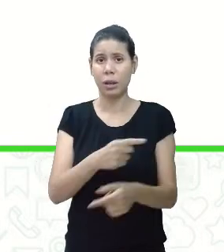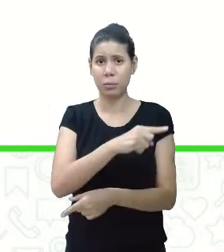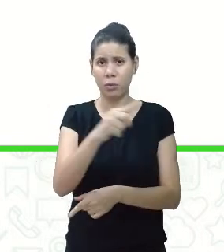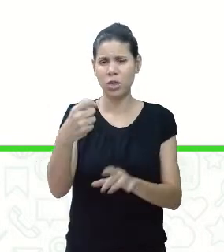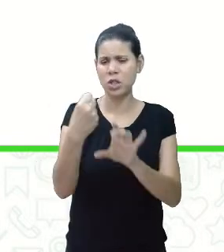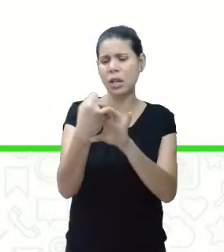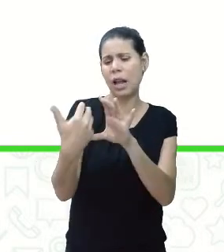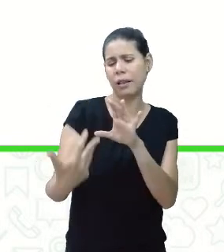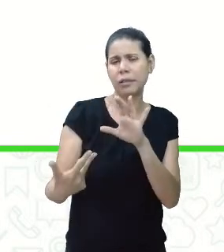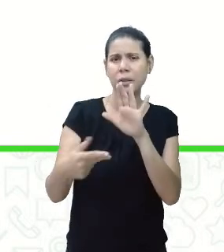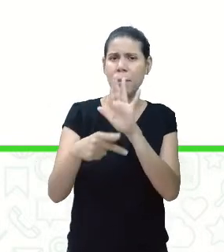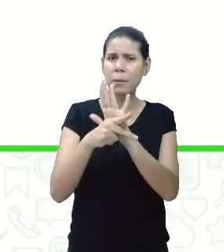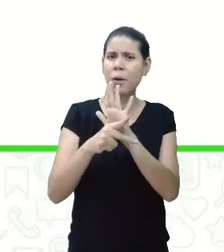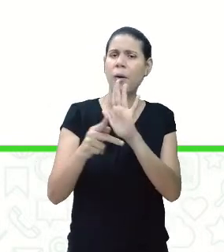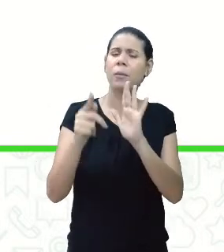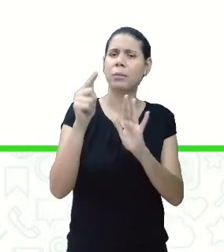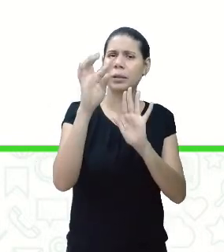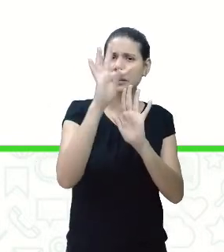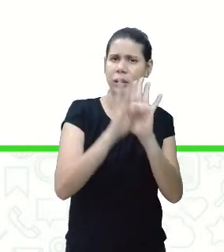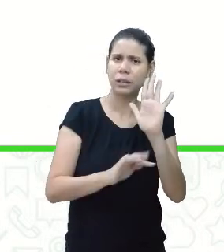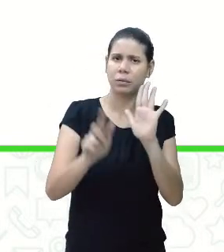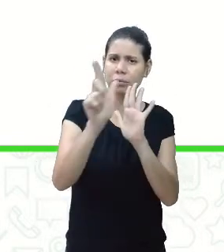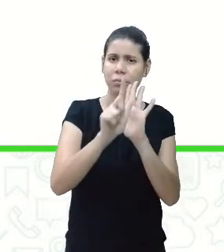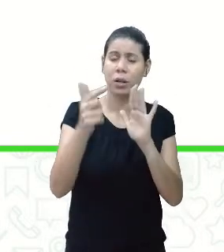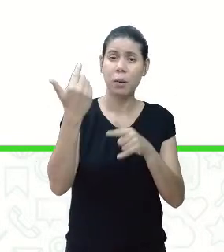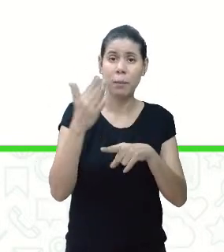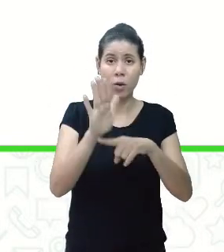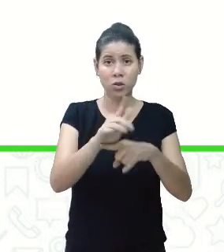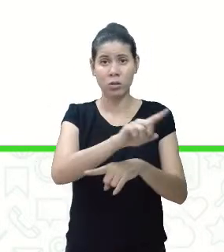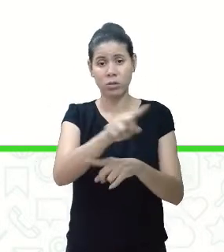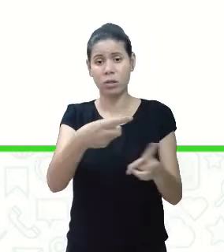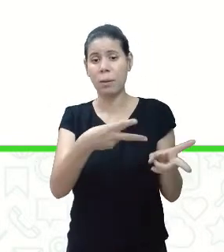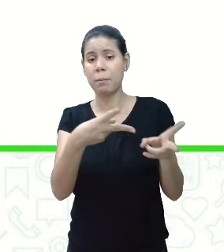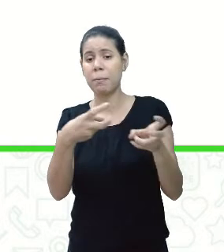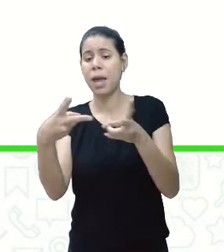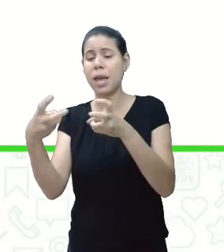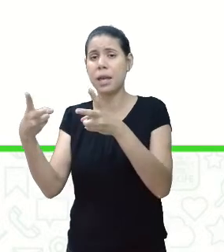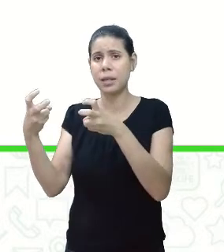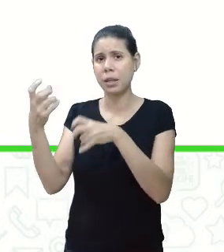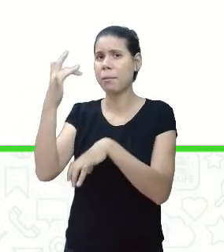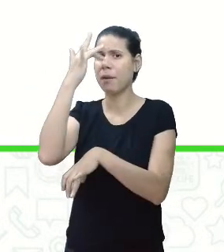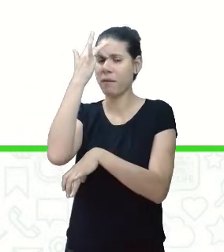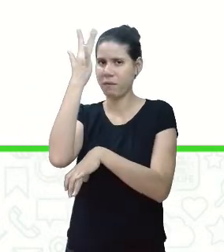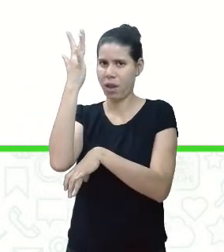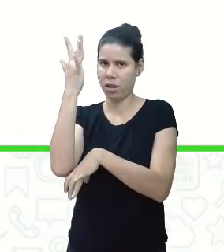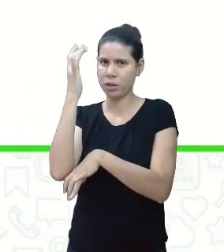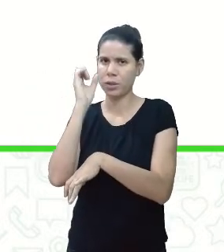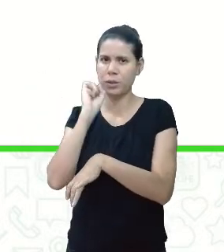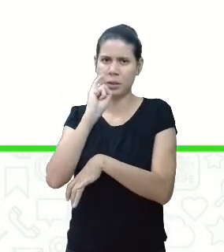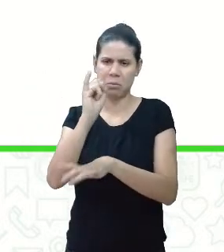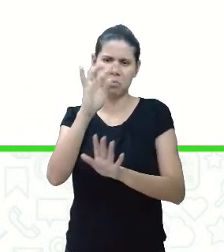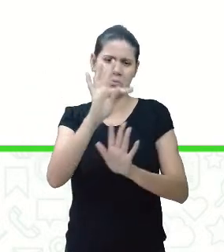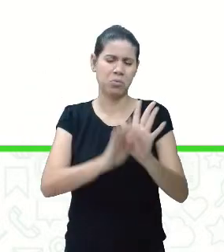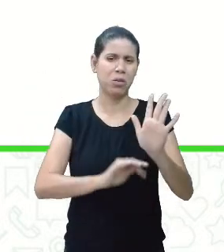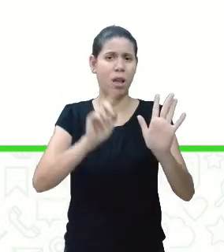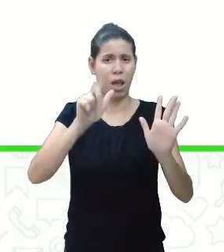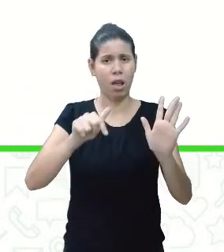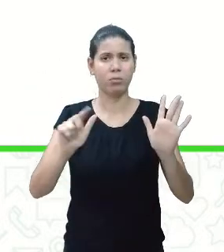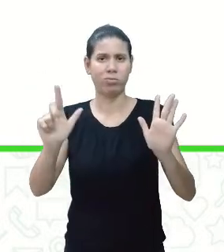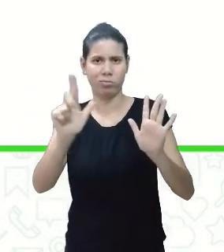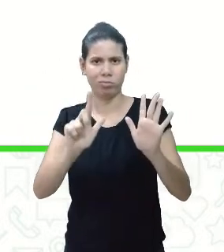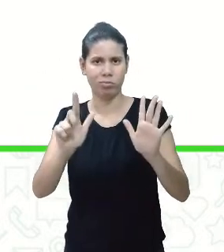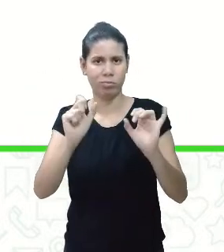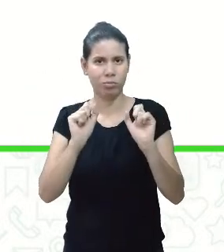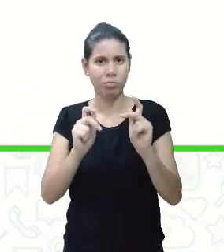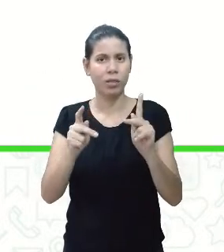de escrita para ajudá-lo a identificar com mais facilidade. Então,